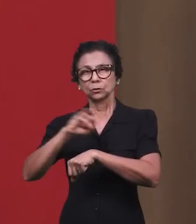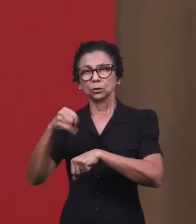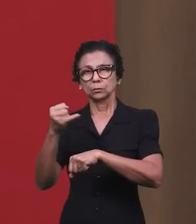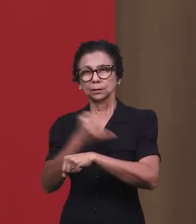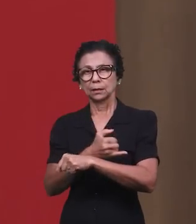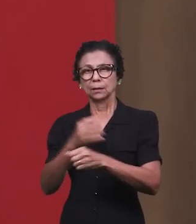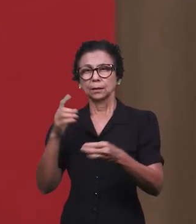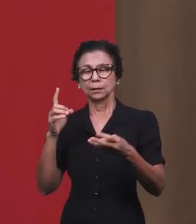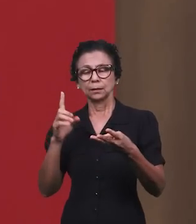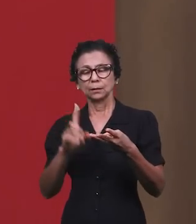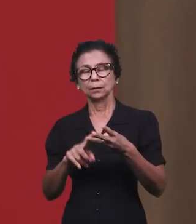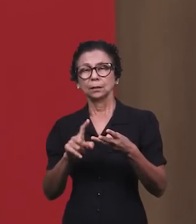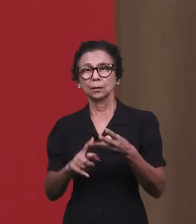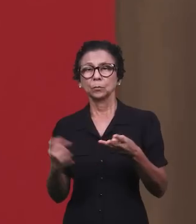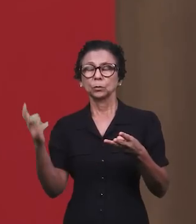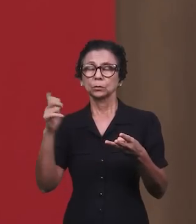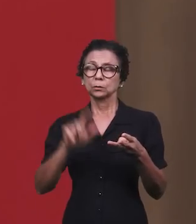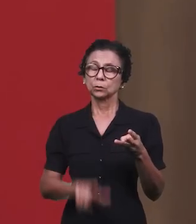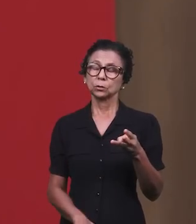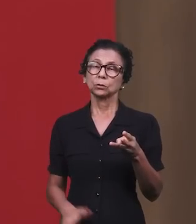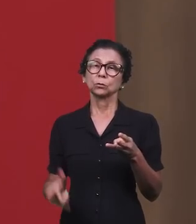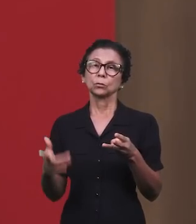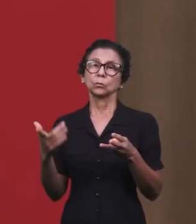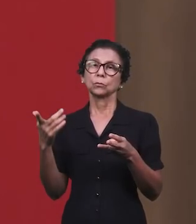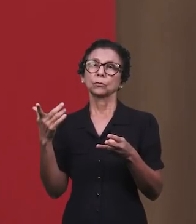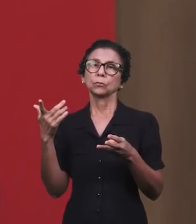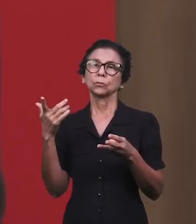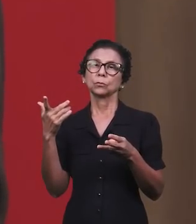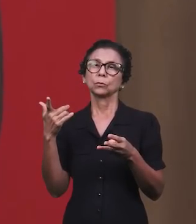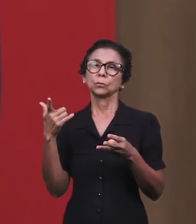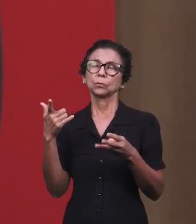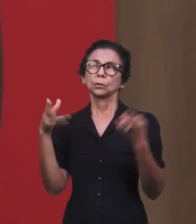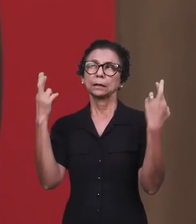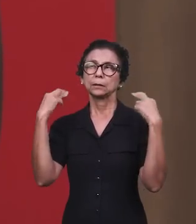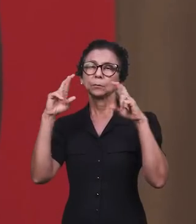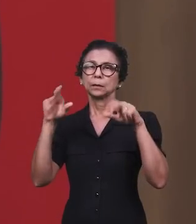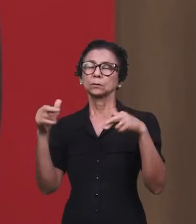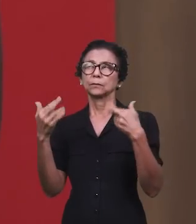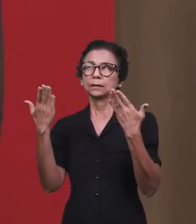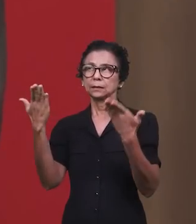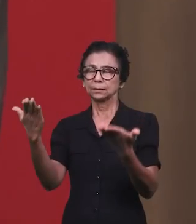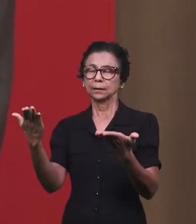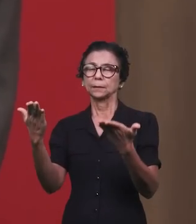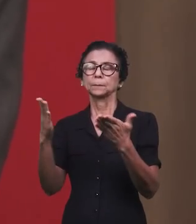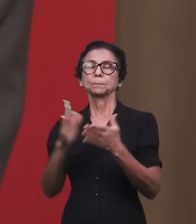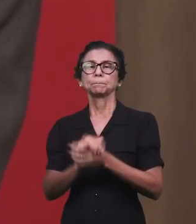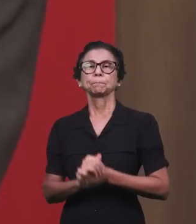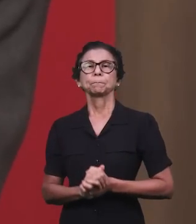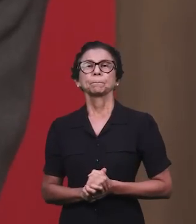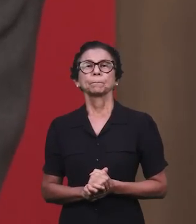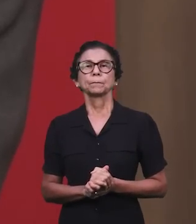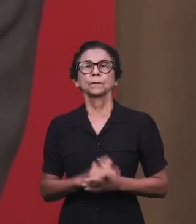voltar a sacrificar. E quando Jesus disse,